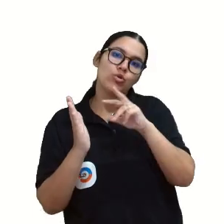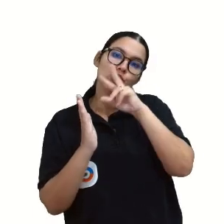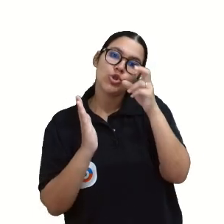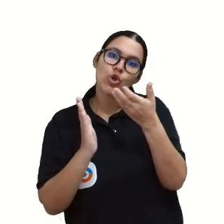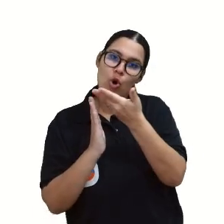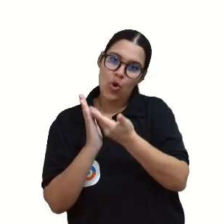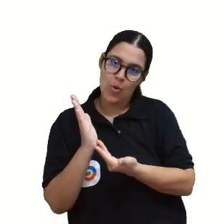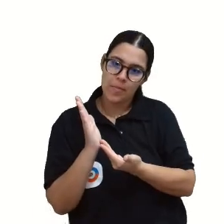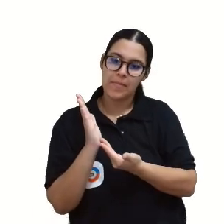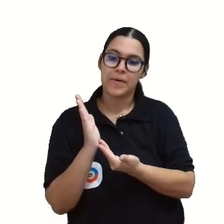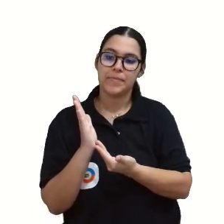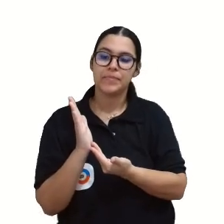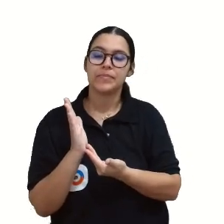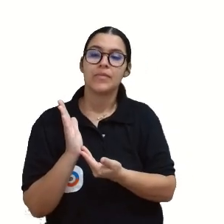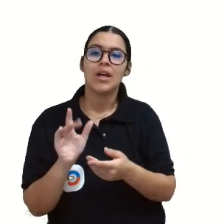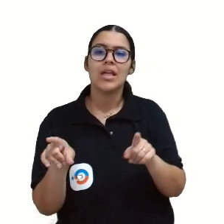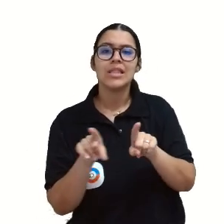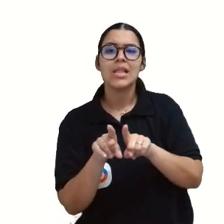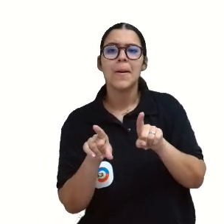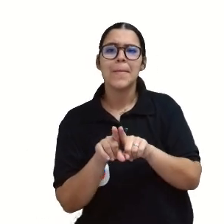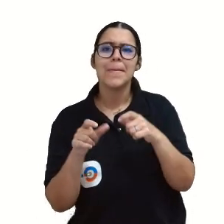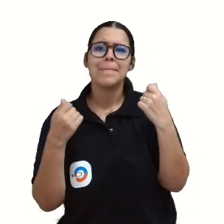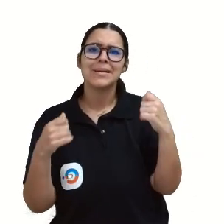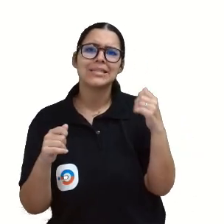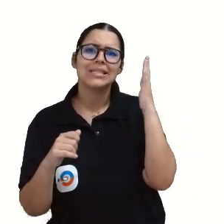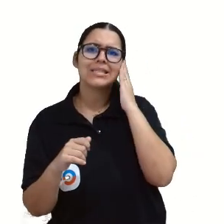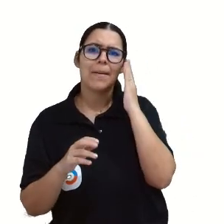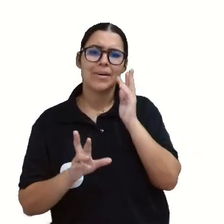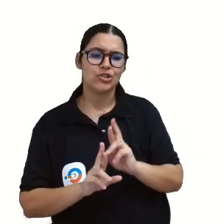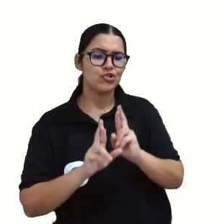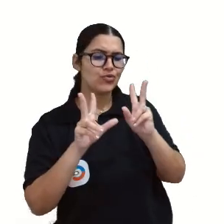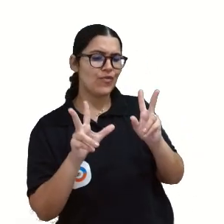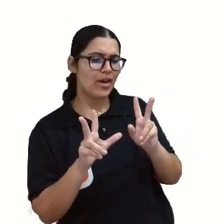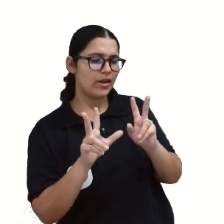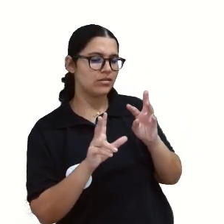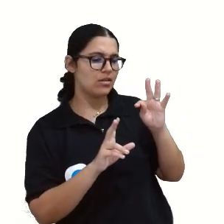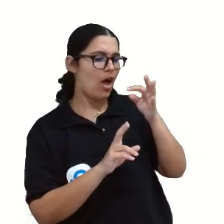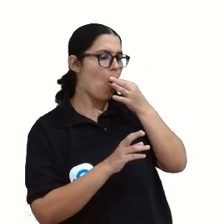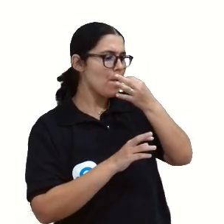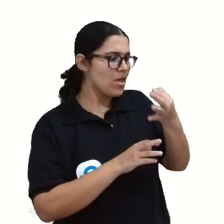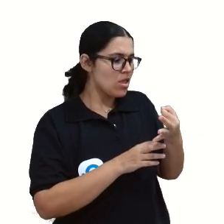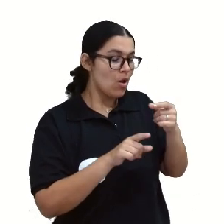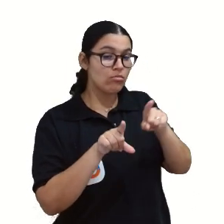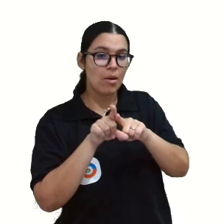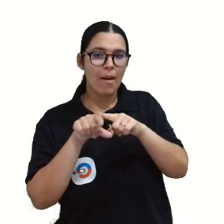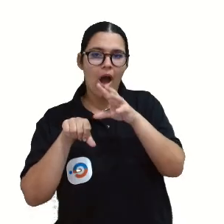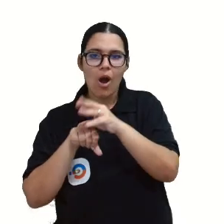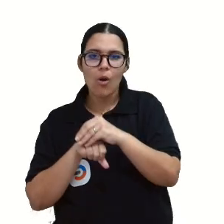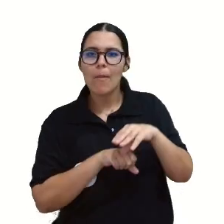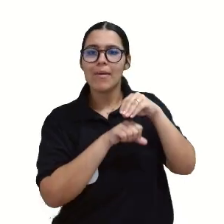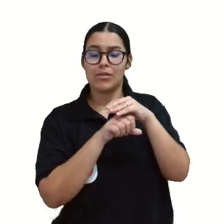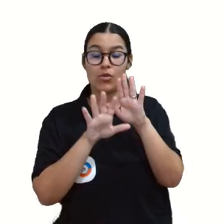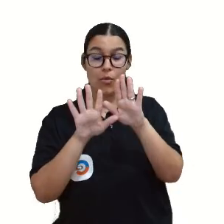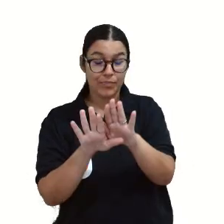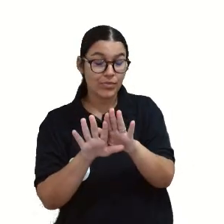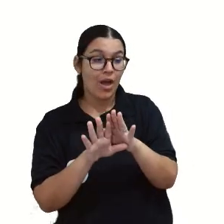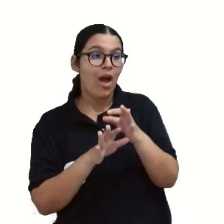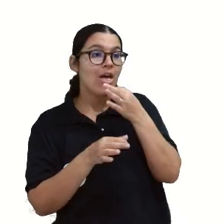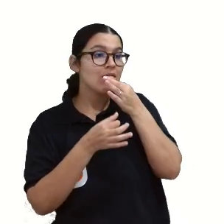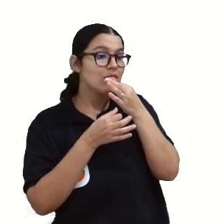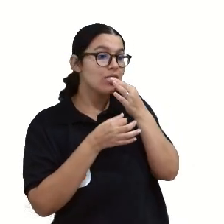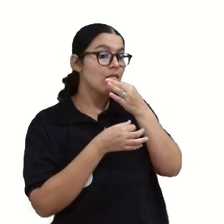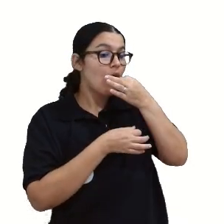E a gente precisa também diferenciar tese de argumento. Tese é a ideia principal. E o que